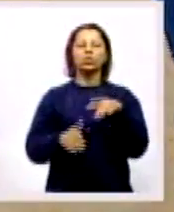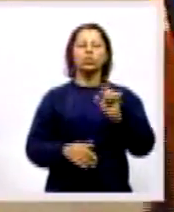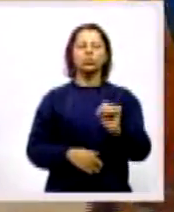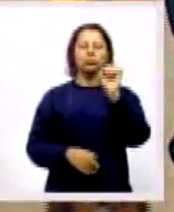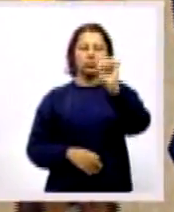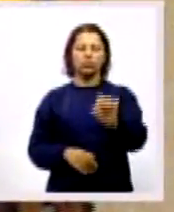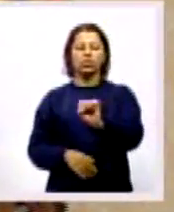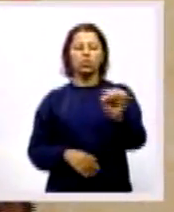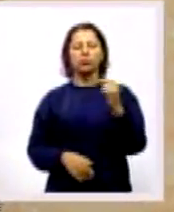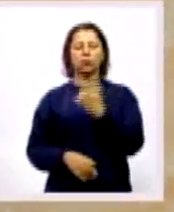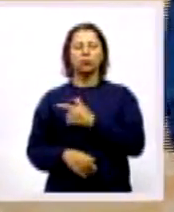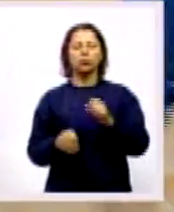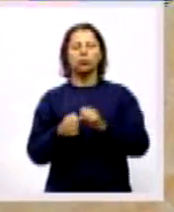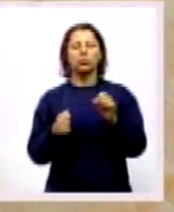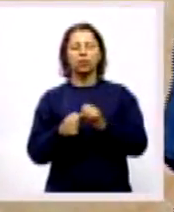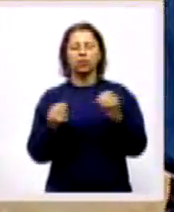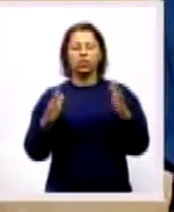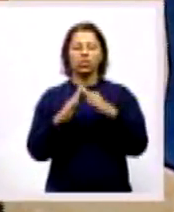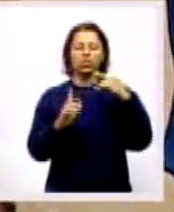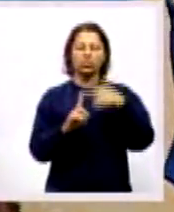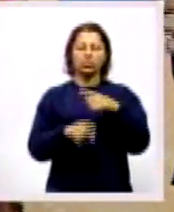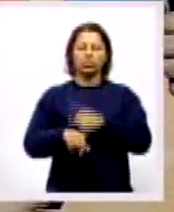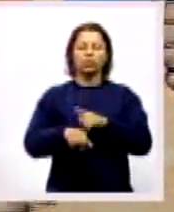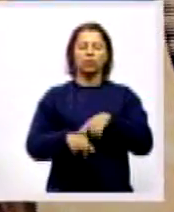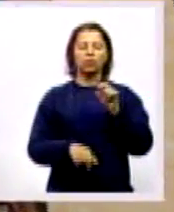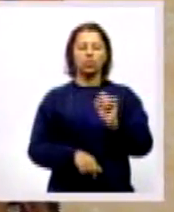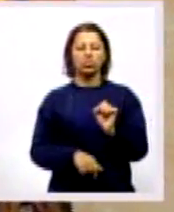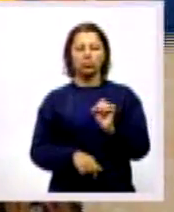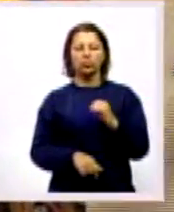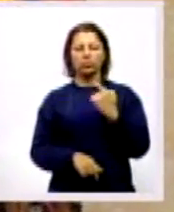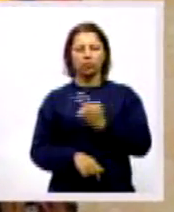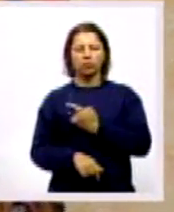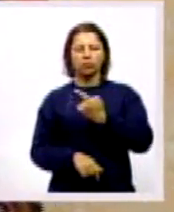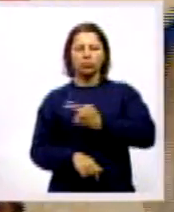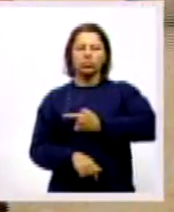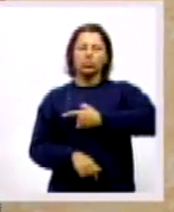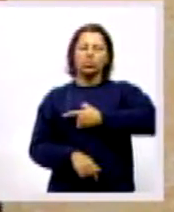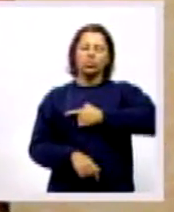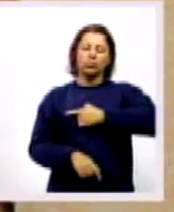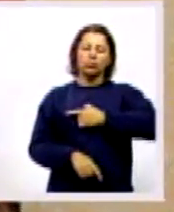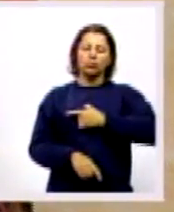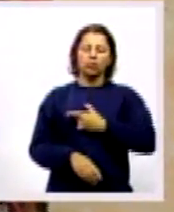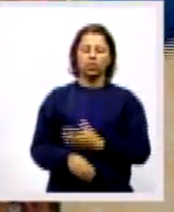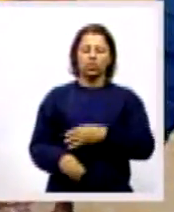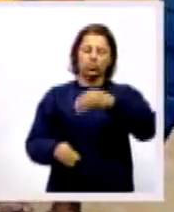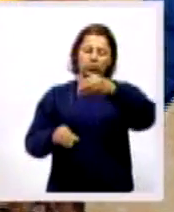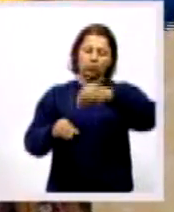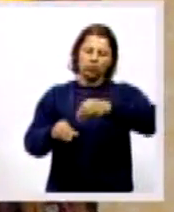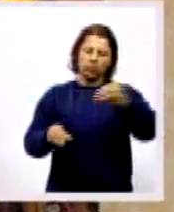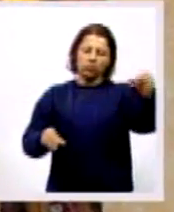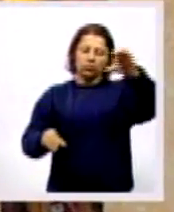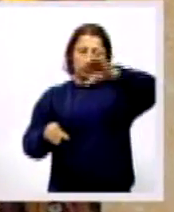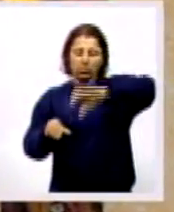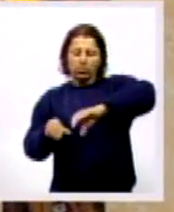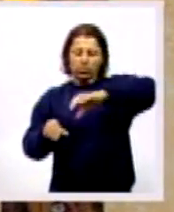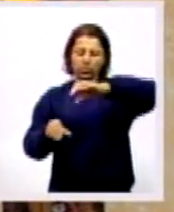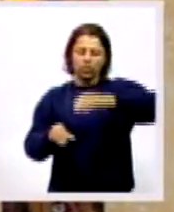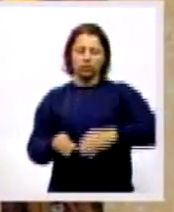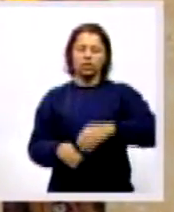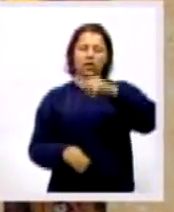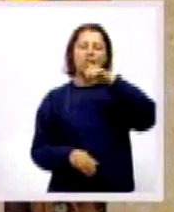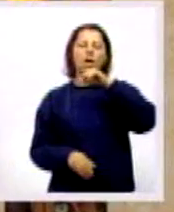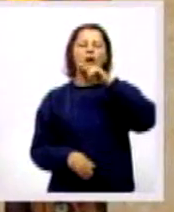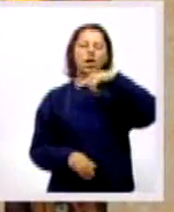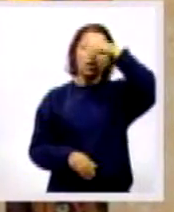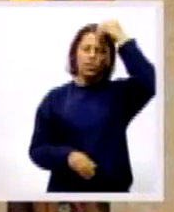sacramentalmente nós realizamos na igreja, no momento em que nós imergimos uma criança na água, nós estamos simbolizando, nós estamos dizendo